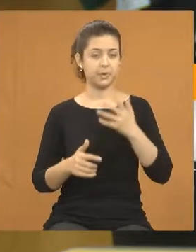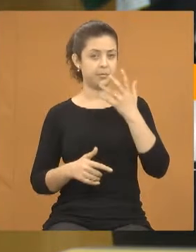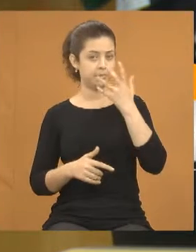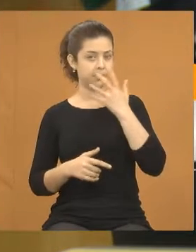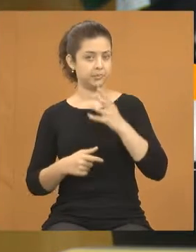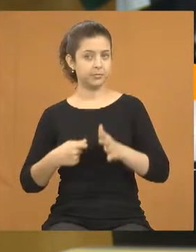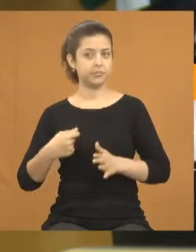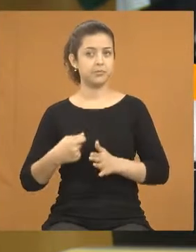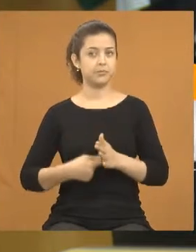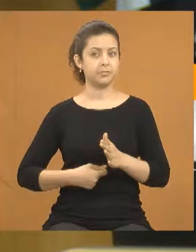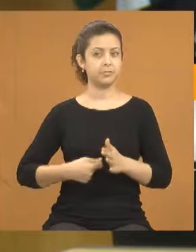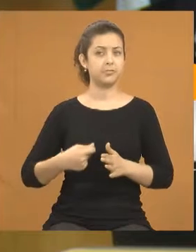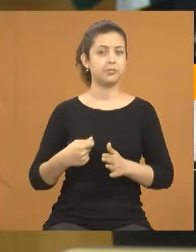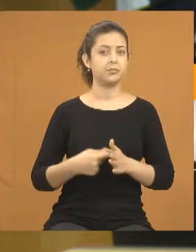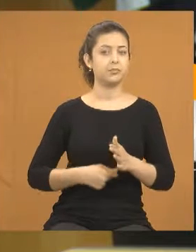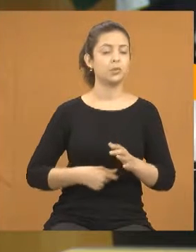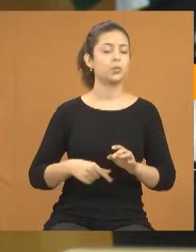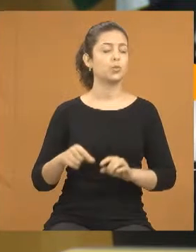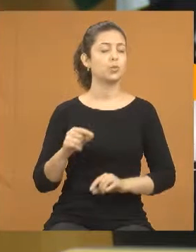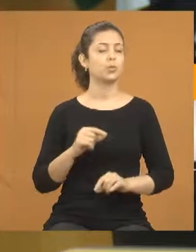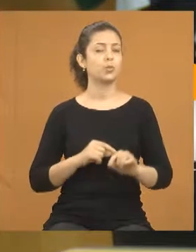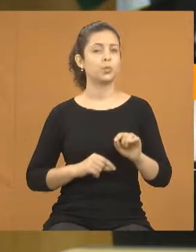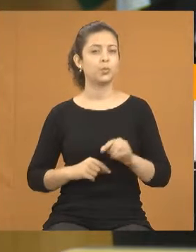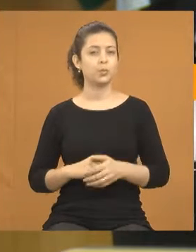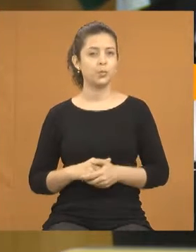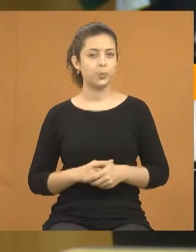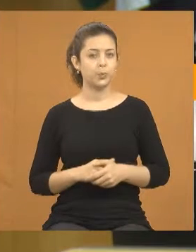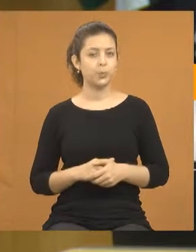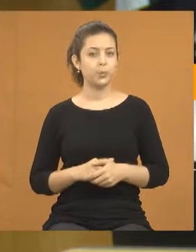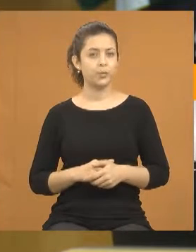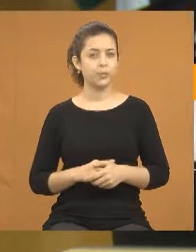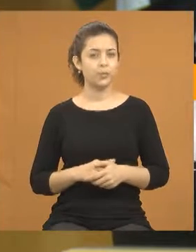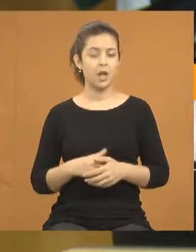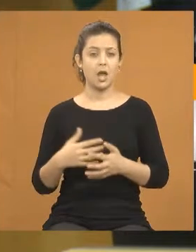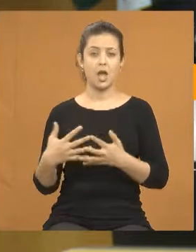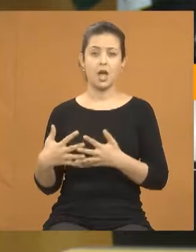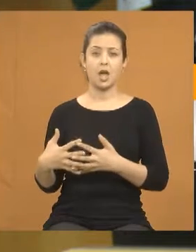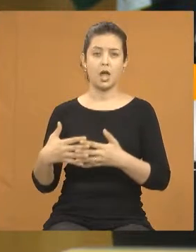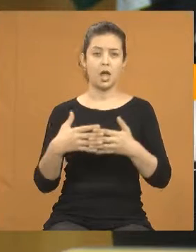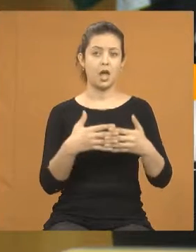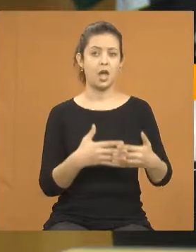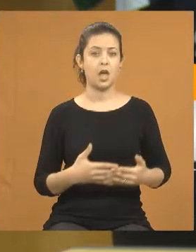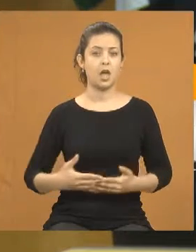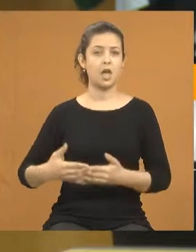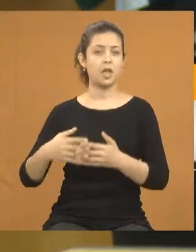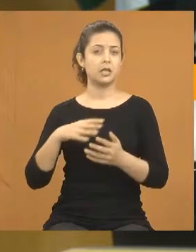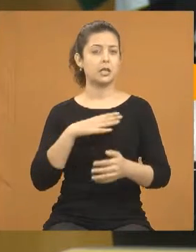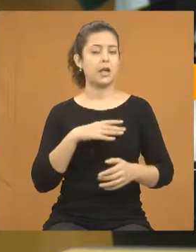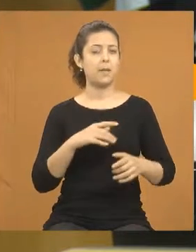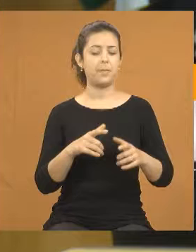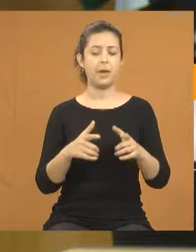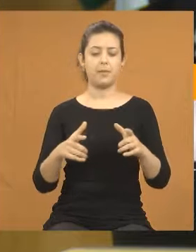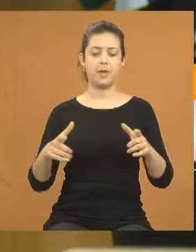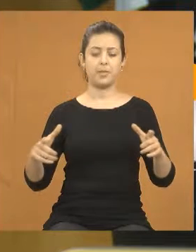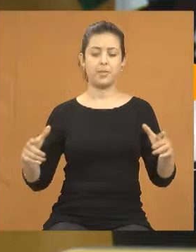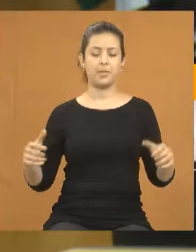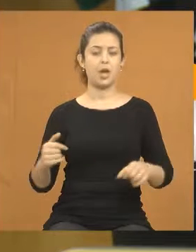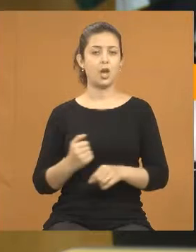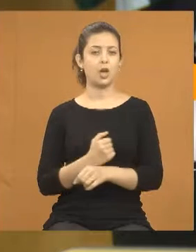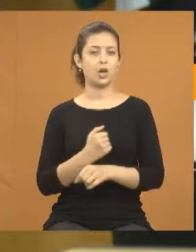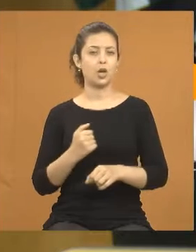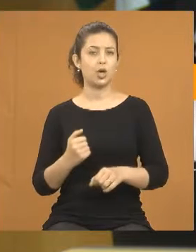enfrenta são aqueles que têm os caminhões, que hoje na nossa cidade aumenta muito a construção